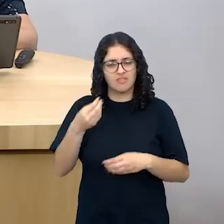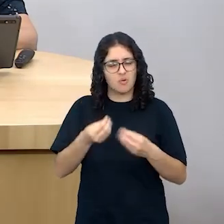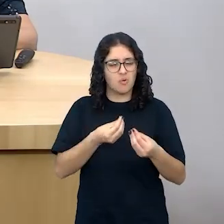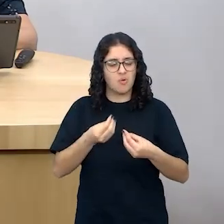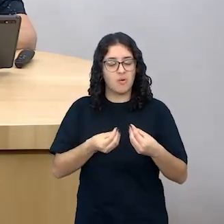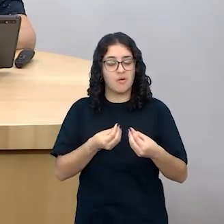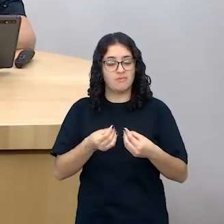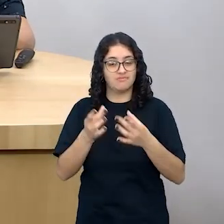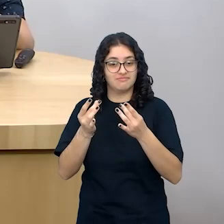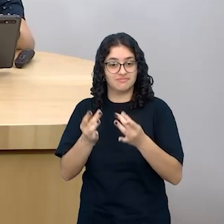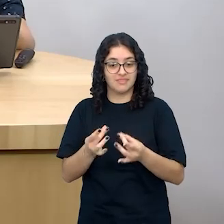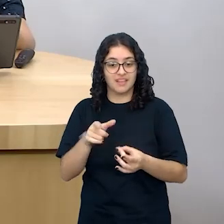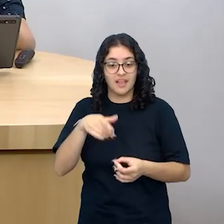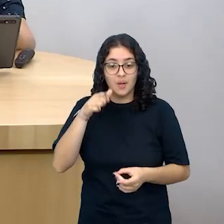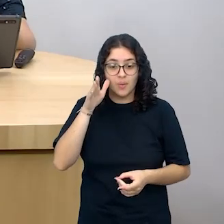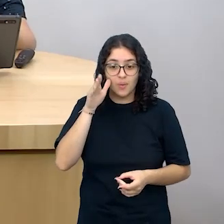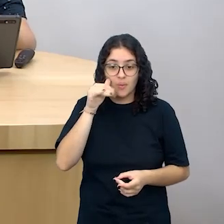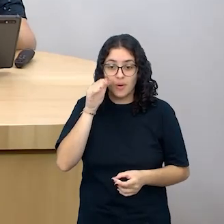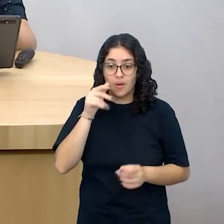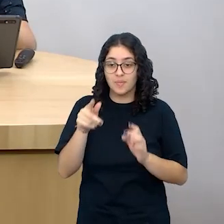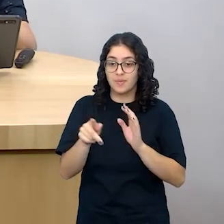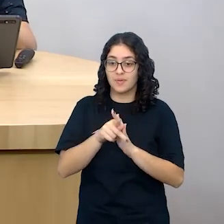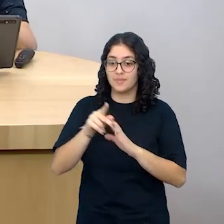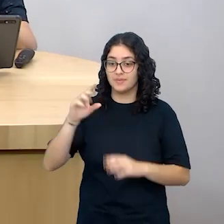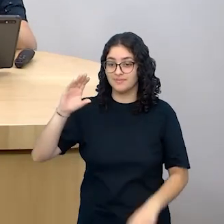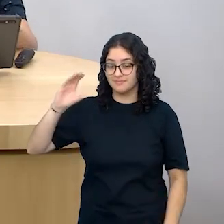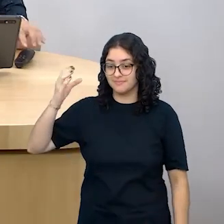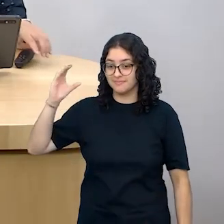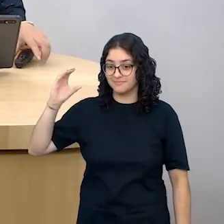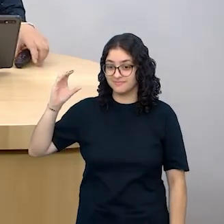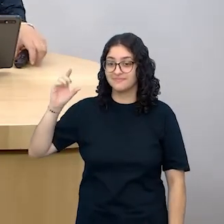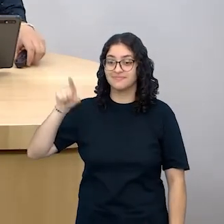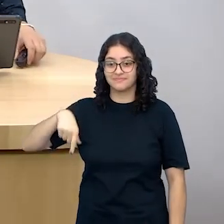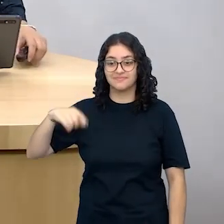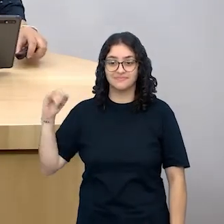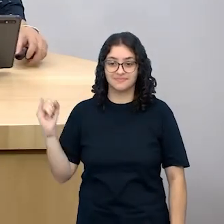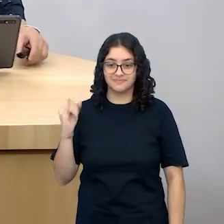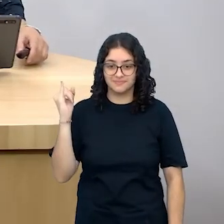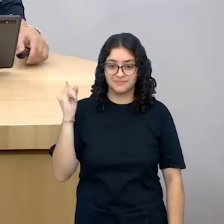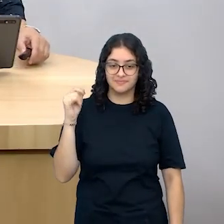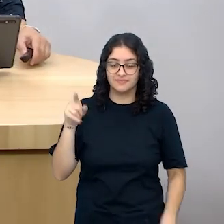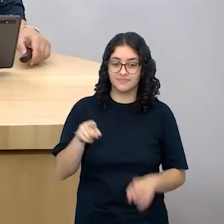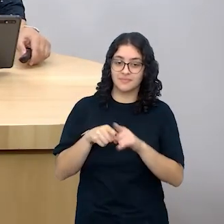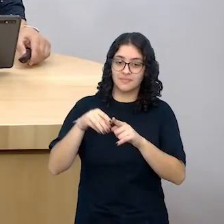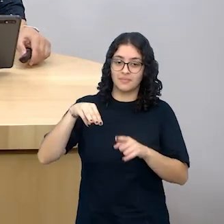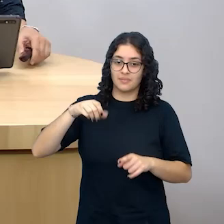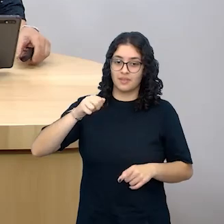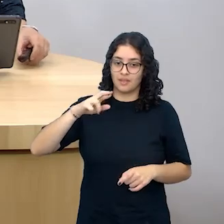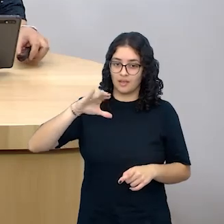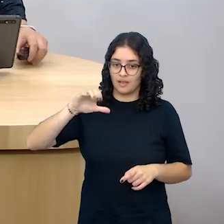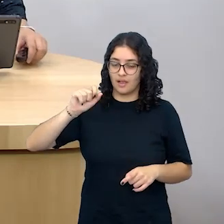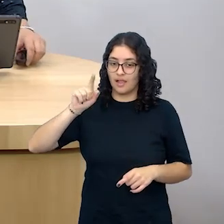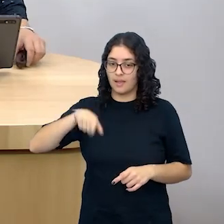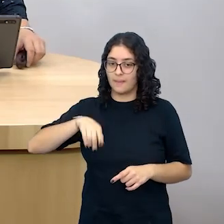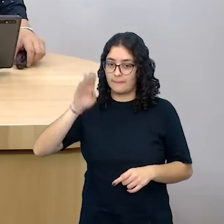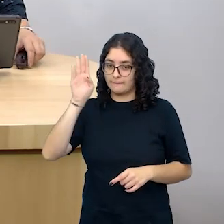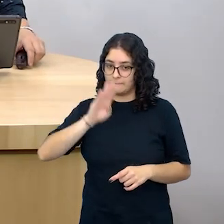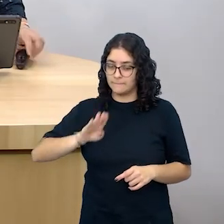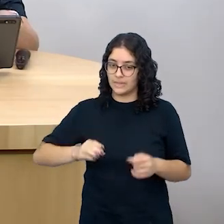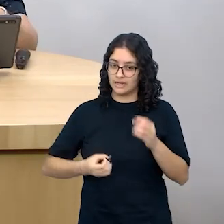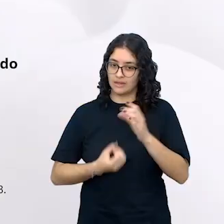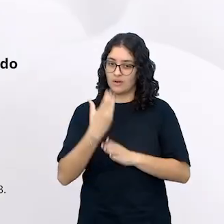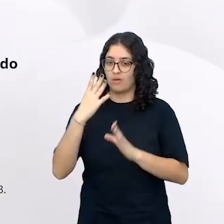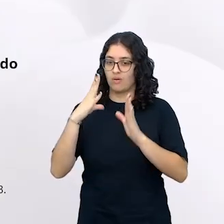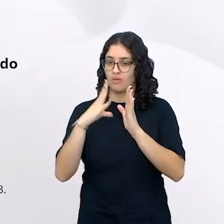é importante, né? A curiosidade científica. Isso é muito importante. E a Márcia Barbosa, que é uma brasileira que desenvolveu modelos